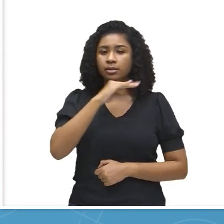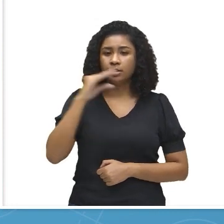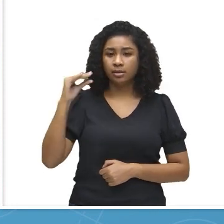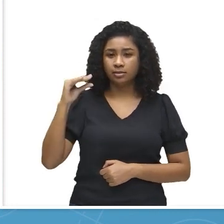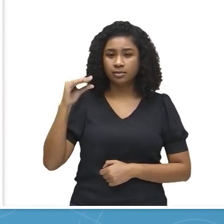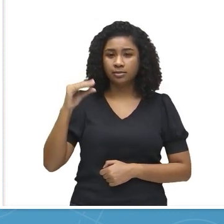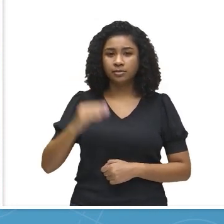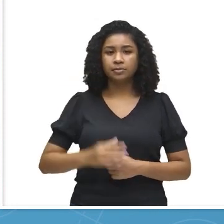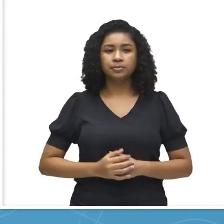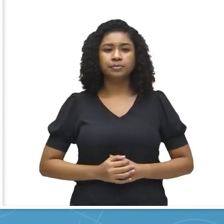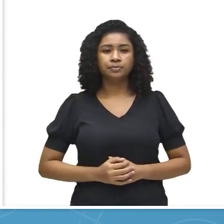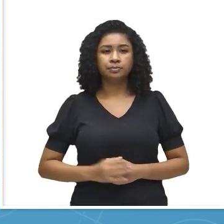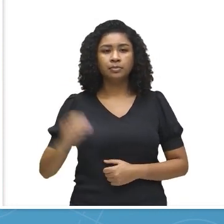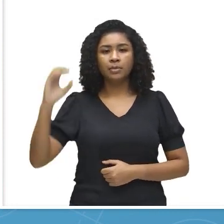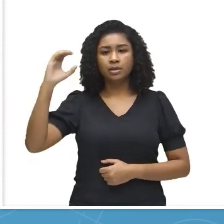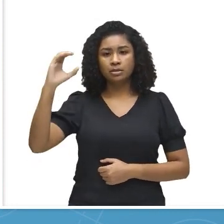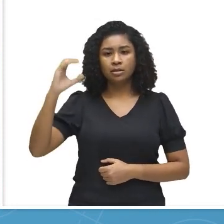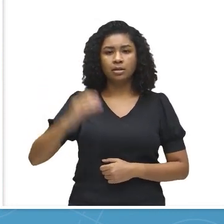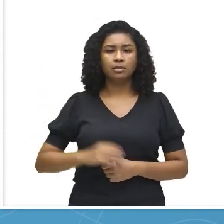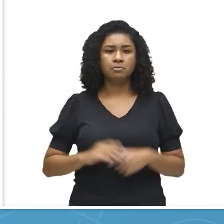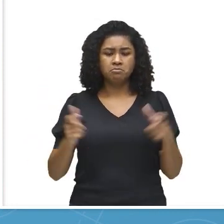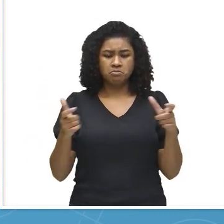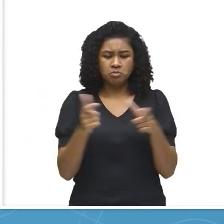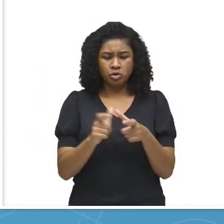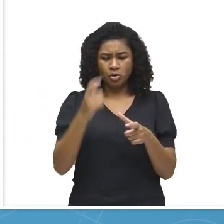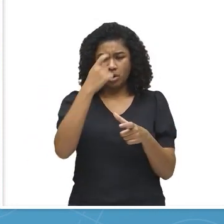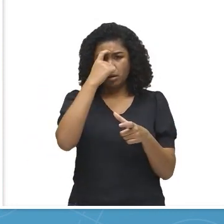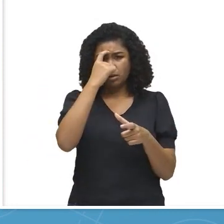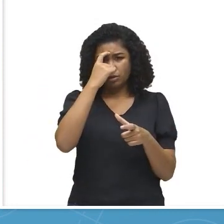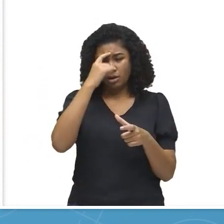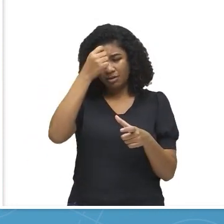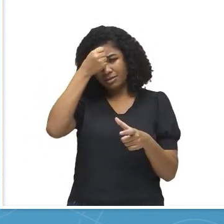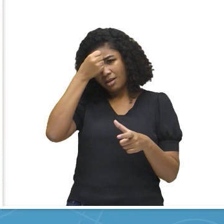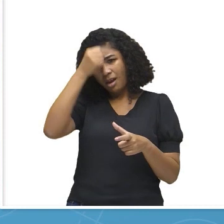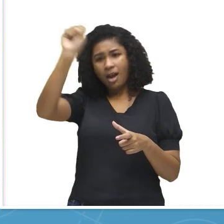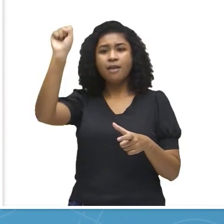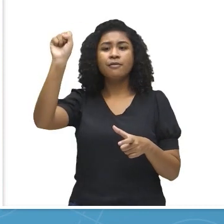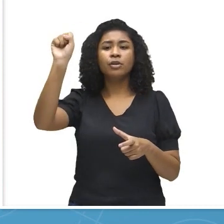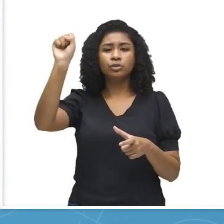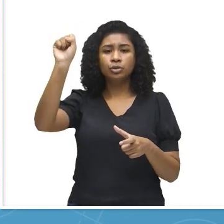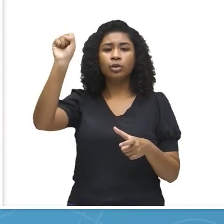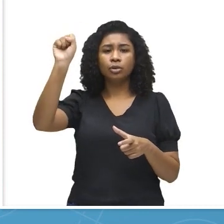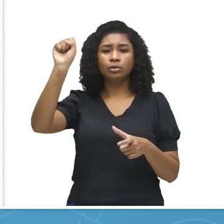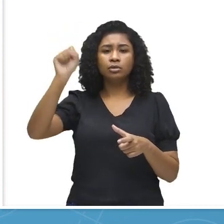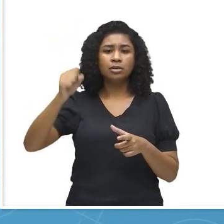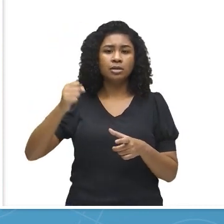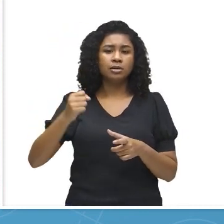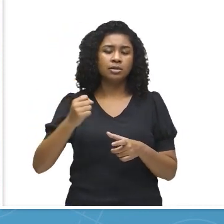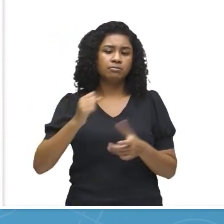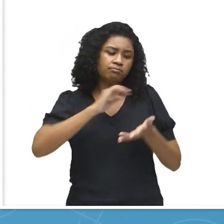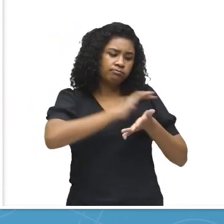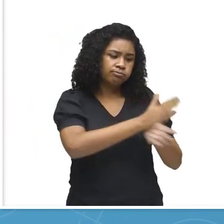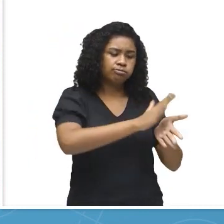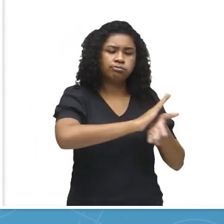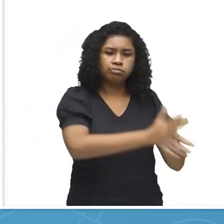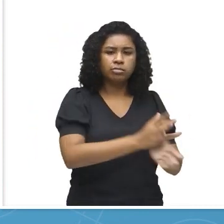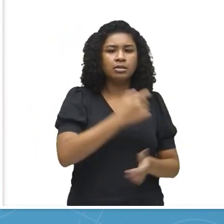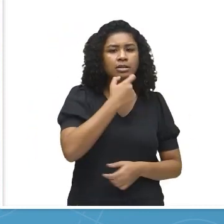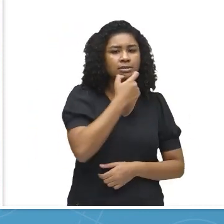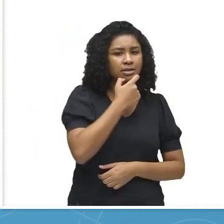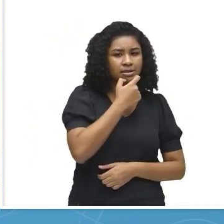Opção C, uma minoria indiana que se rebelou e massacrou hindus e ingleses. Opção